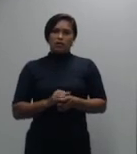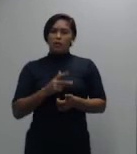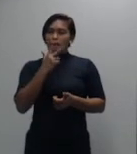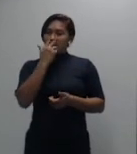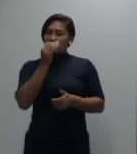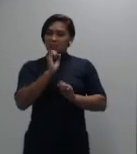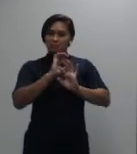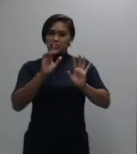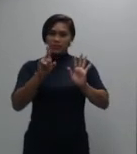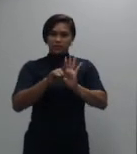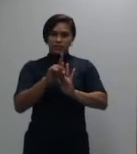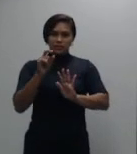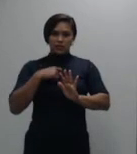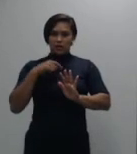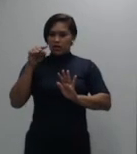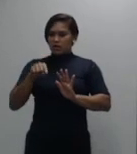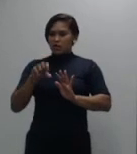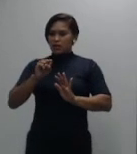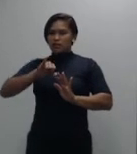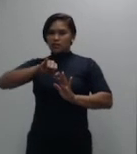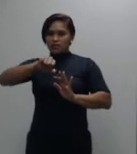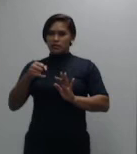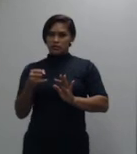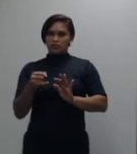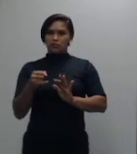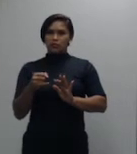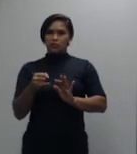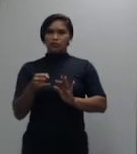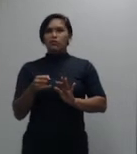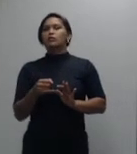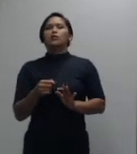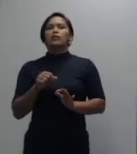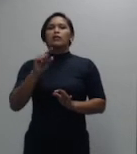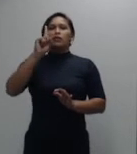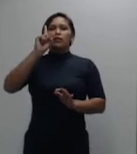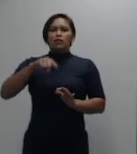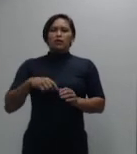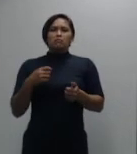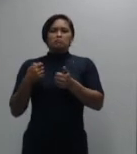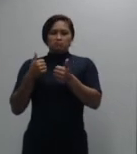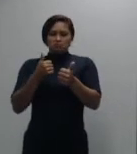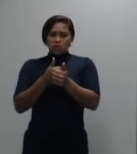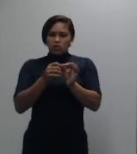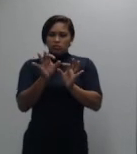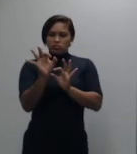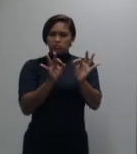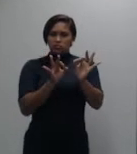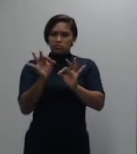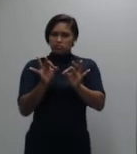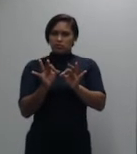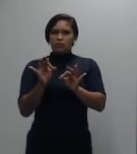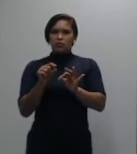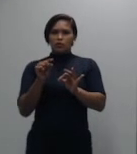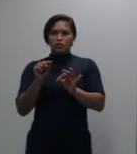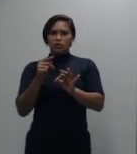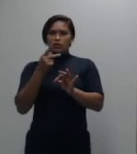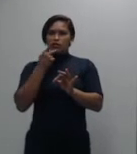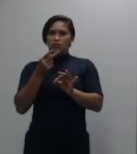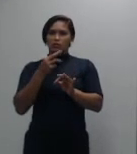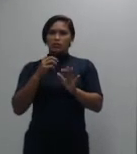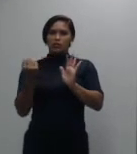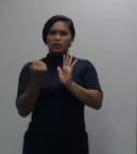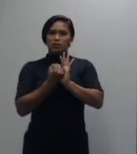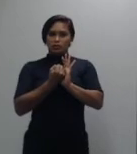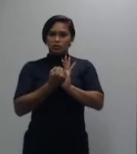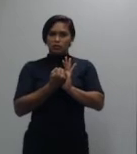Claro e esse STJ é muito ansioso aqui para somar logo a decisão